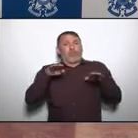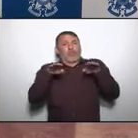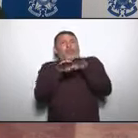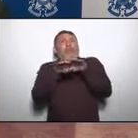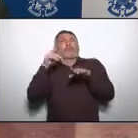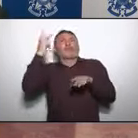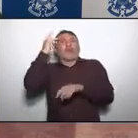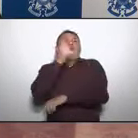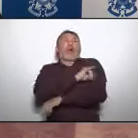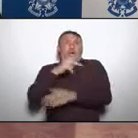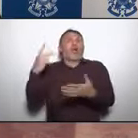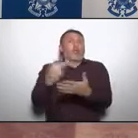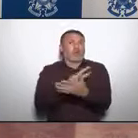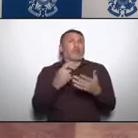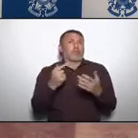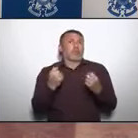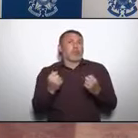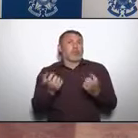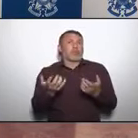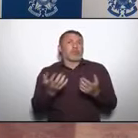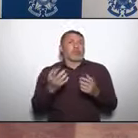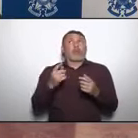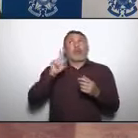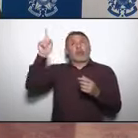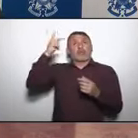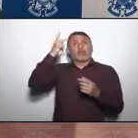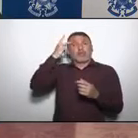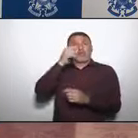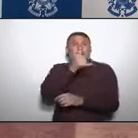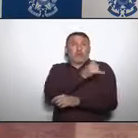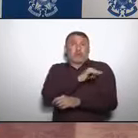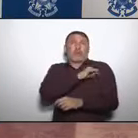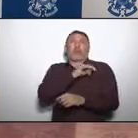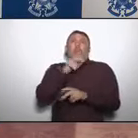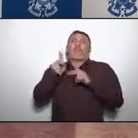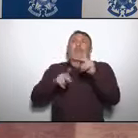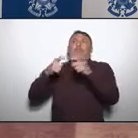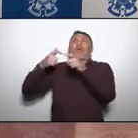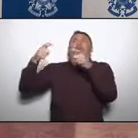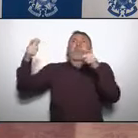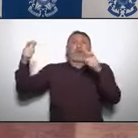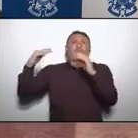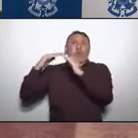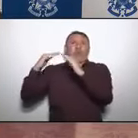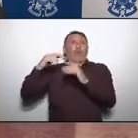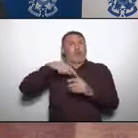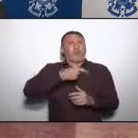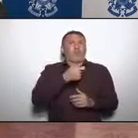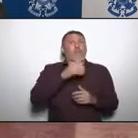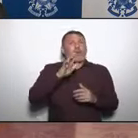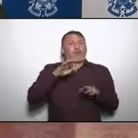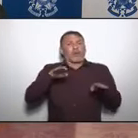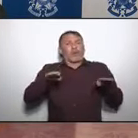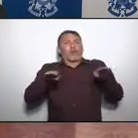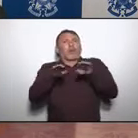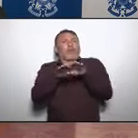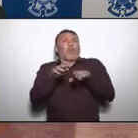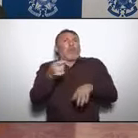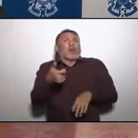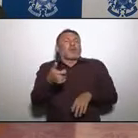lá é a população muito maior do que a nossa aqui. Então é preciso que as pessoas se sensibilizem que nós já temos um